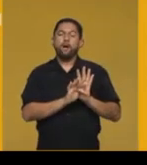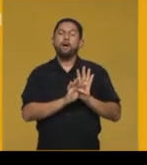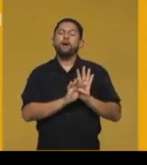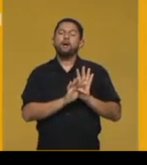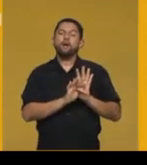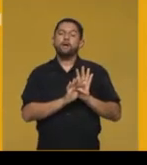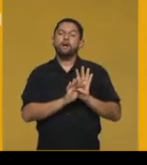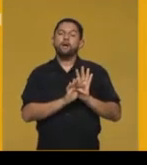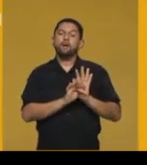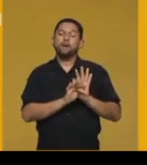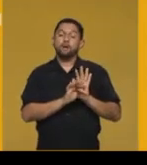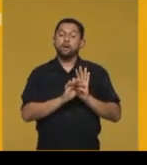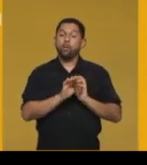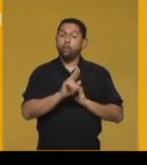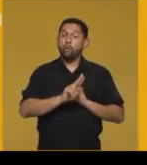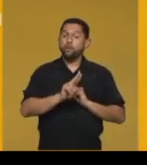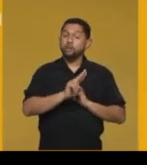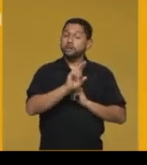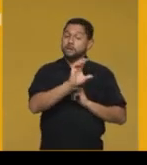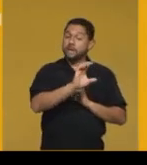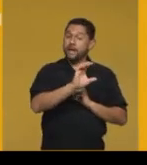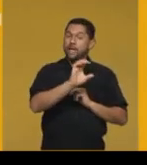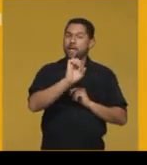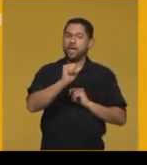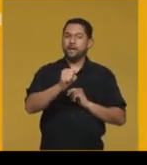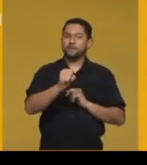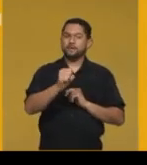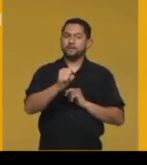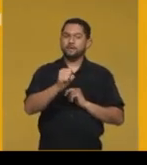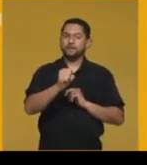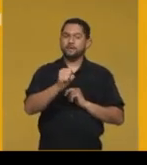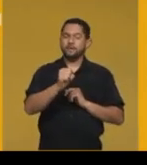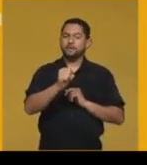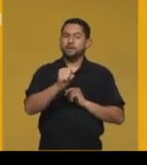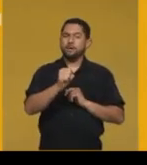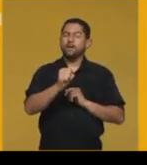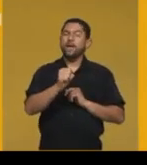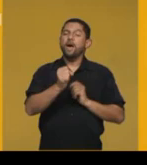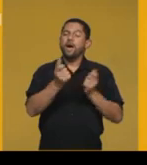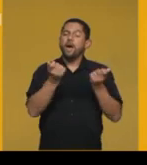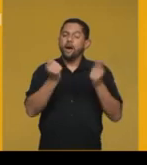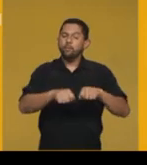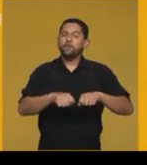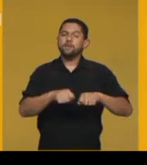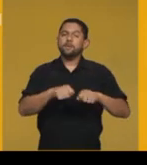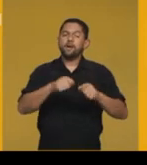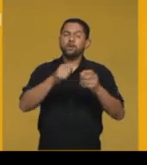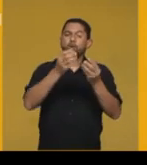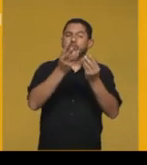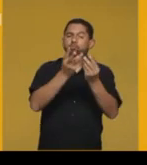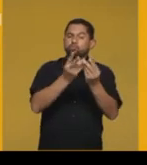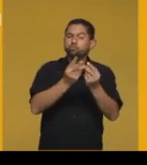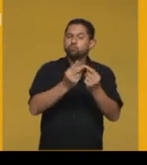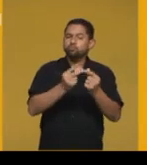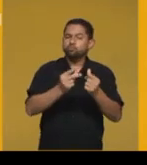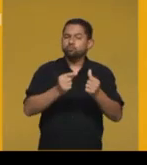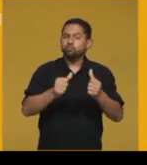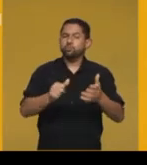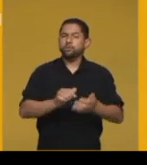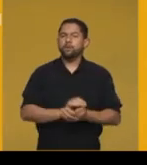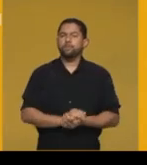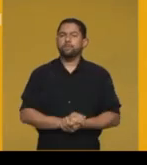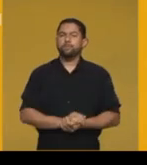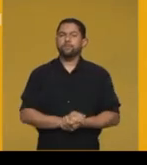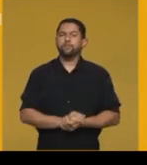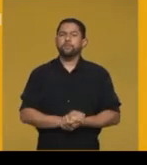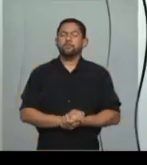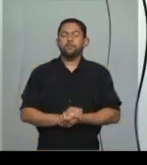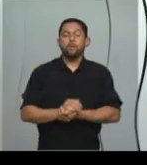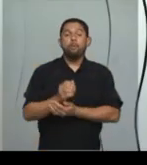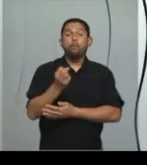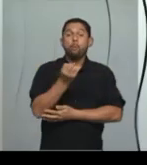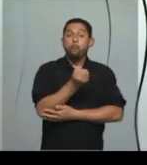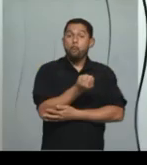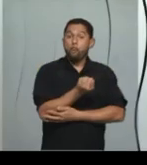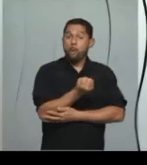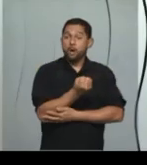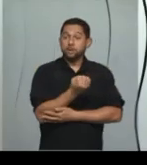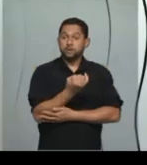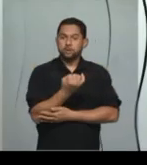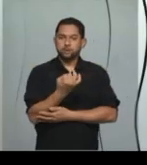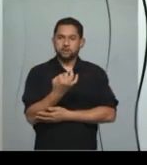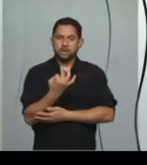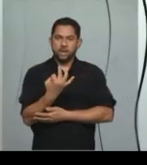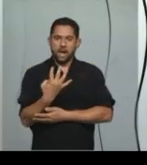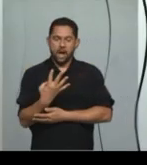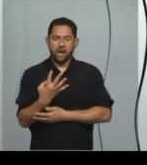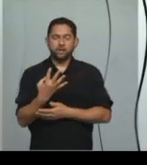é o CS. Esse coeficiente de solubilidade, então, ele vai ser a quantidade